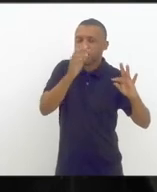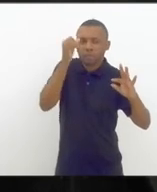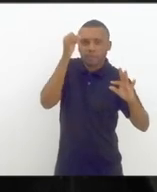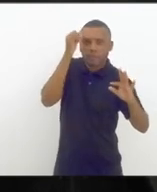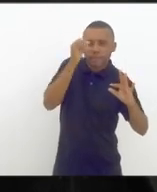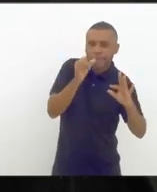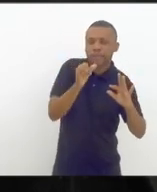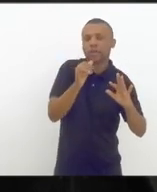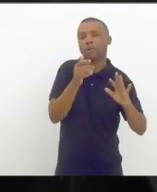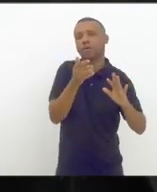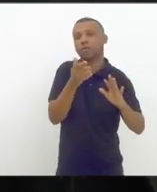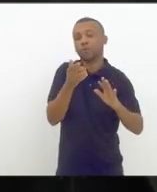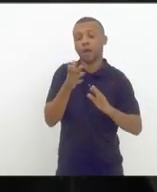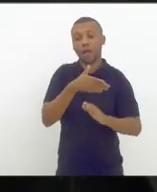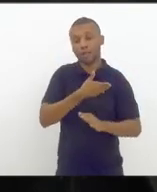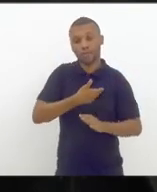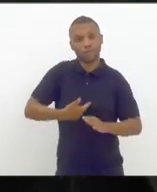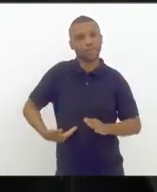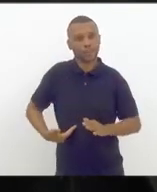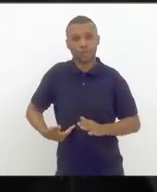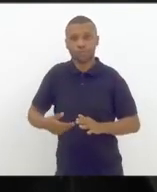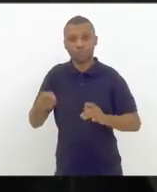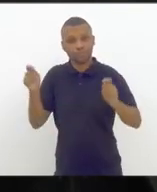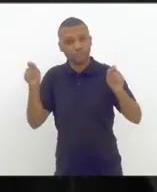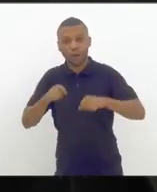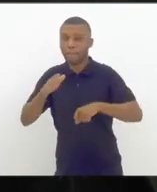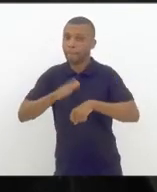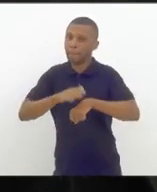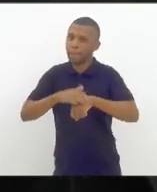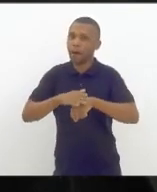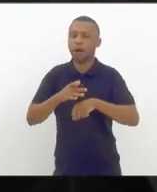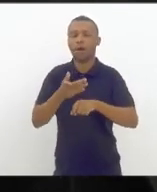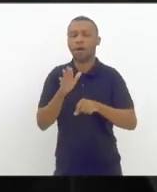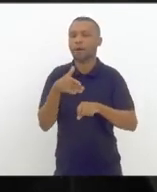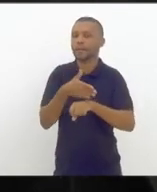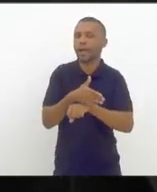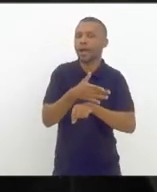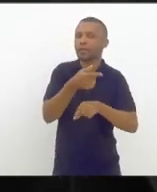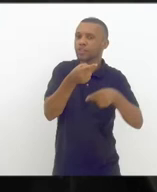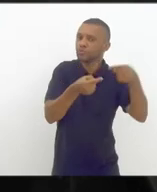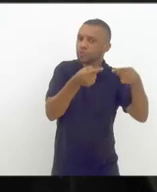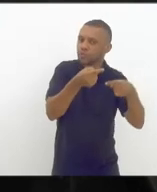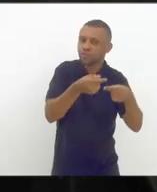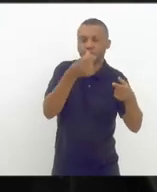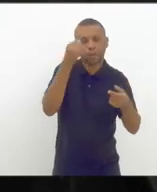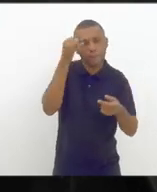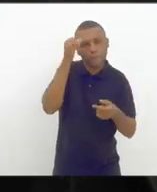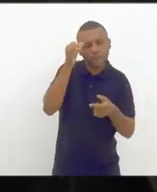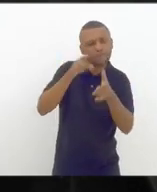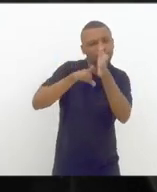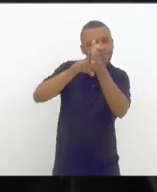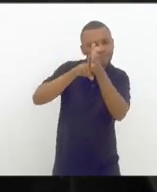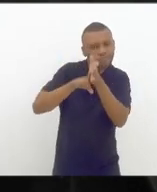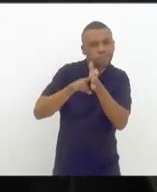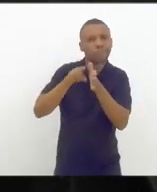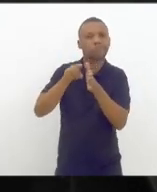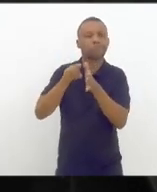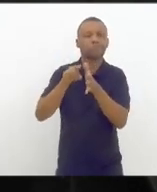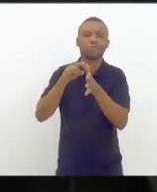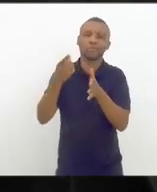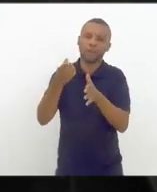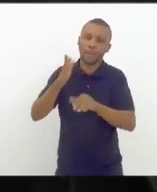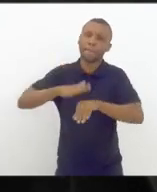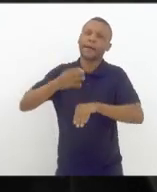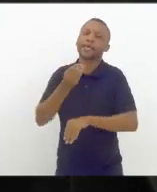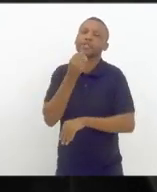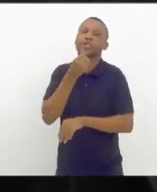públicos facultarem né viabilizarem o acesso à dispositivo de prevenção a exames preventivos mais chances teremos de evitar o câncer de